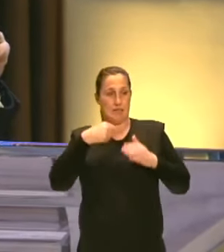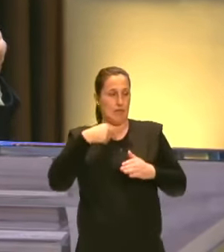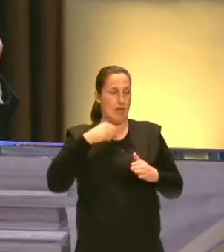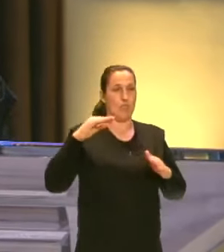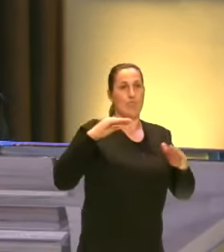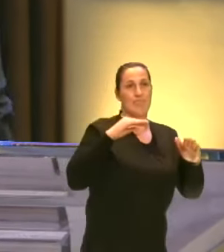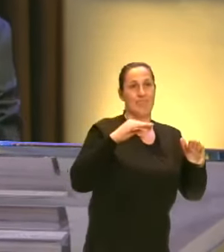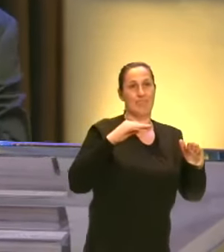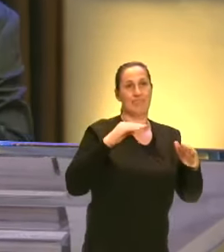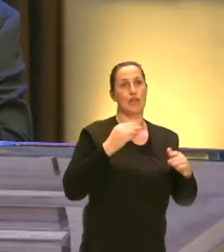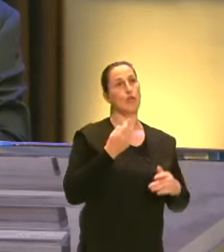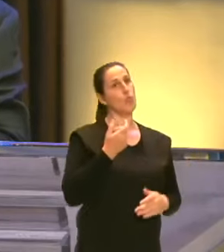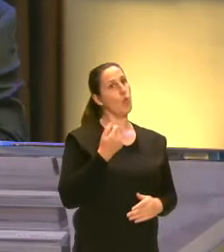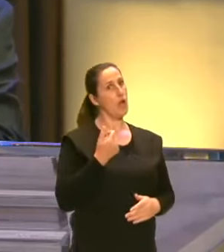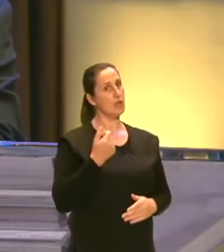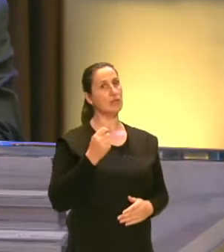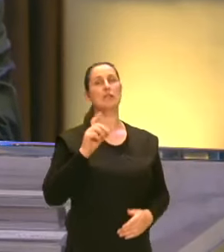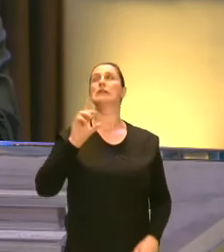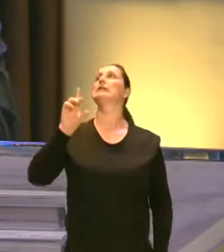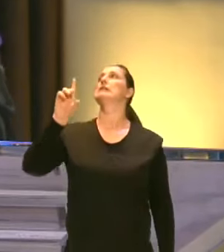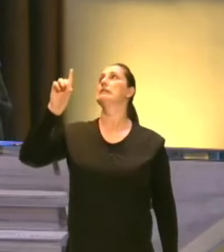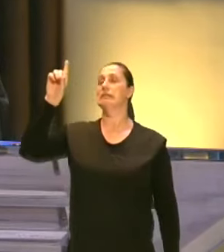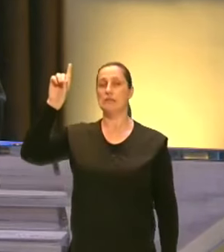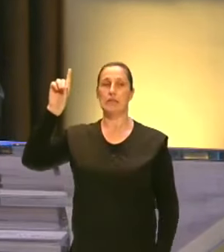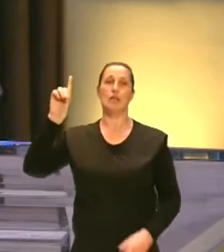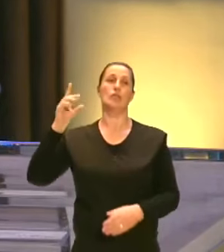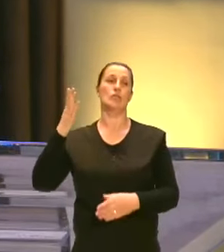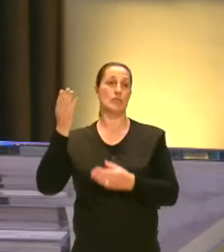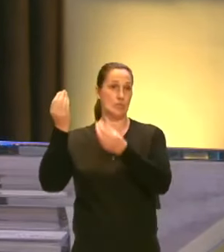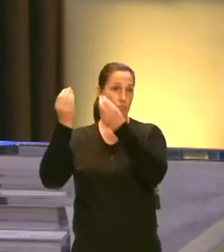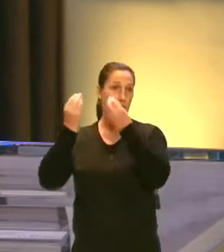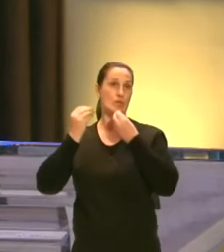te dando a graça de ver do que eu te livrei.